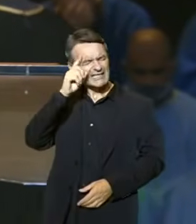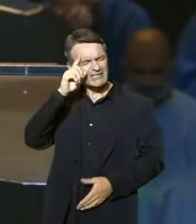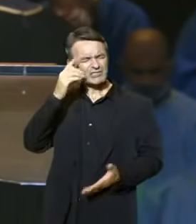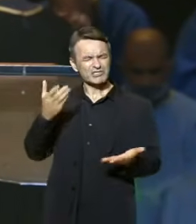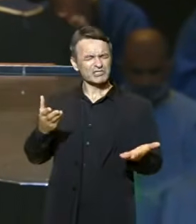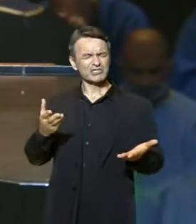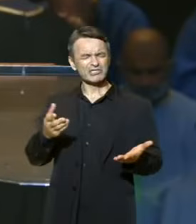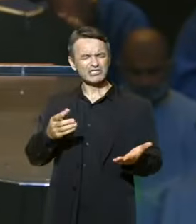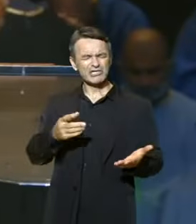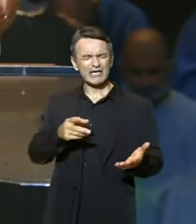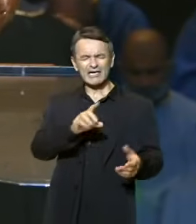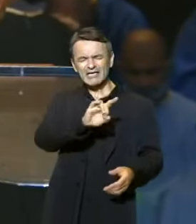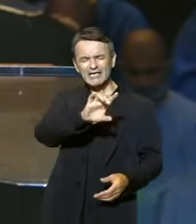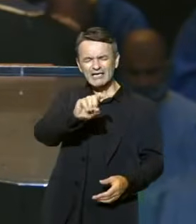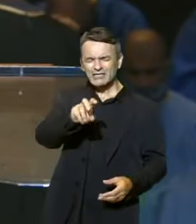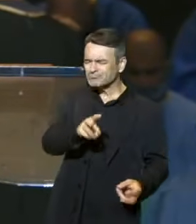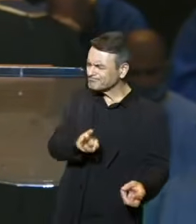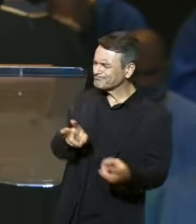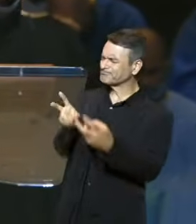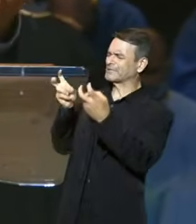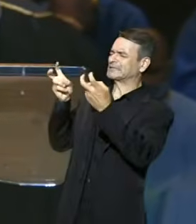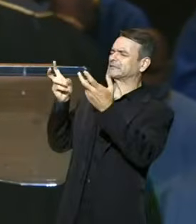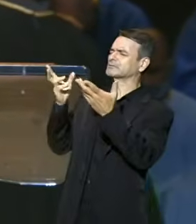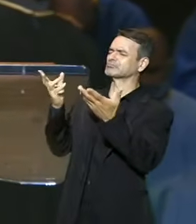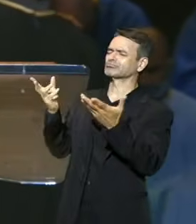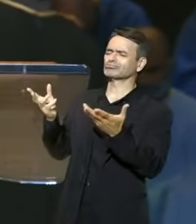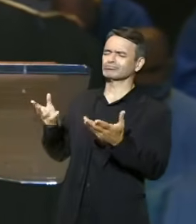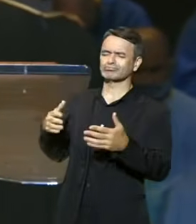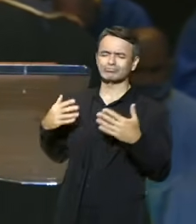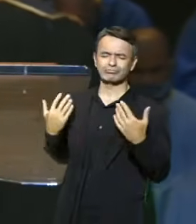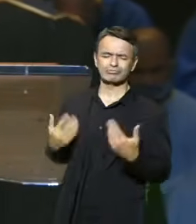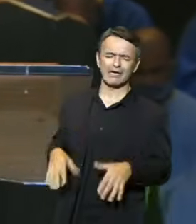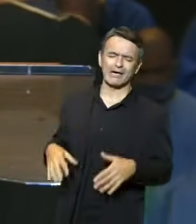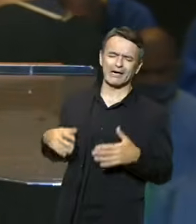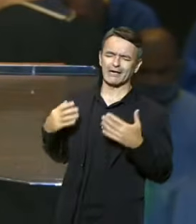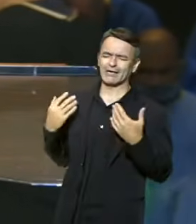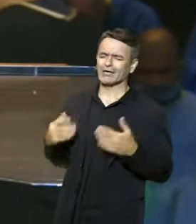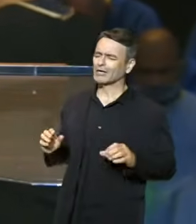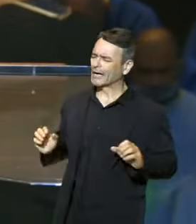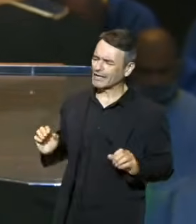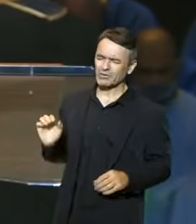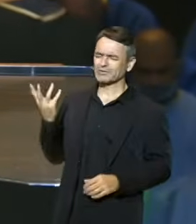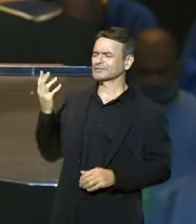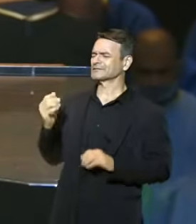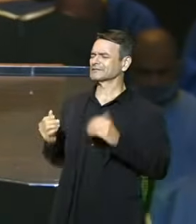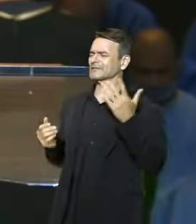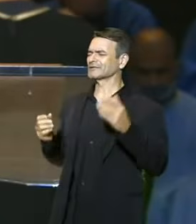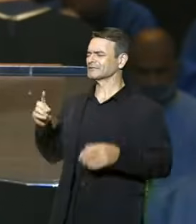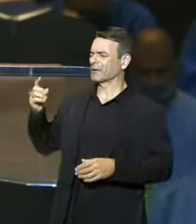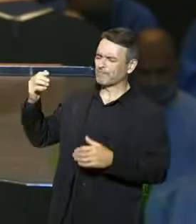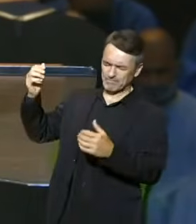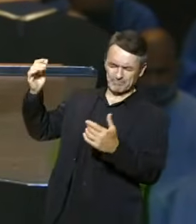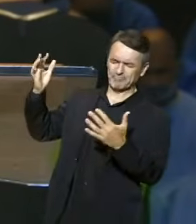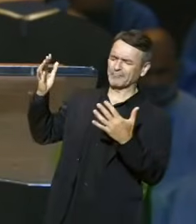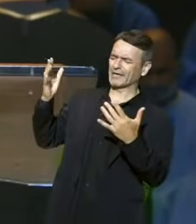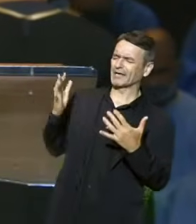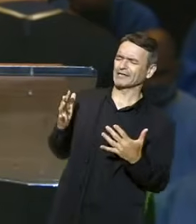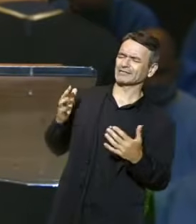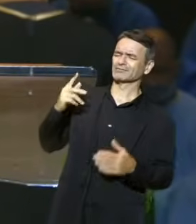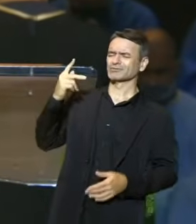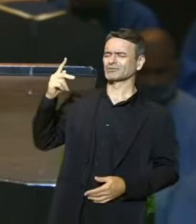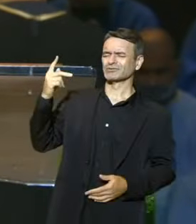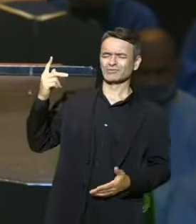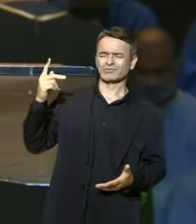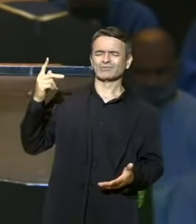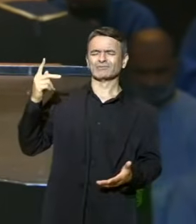eles vejam se concretizando na vida deles a bênção do Senhor. E